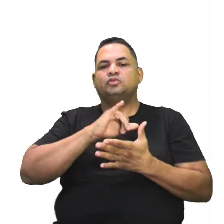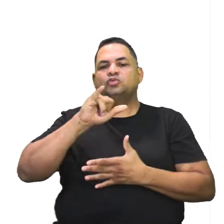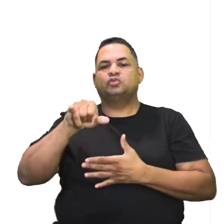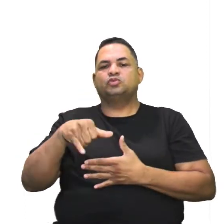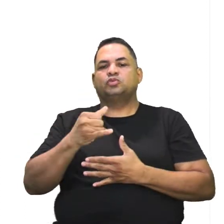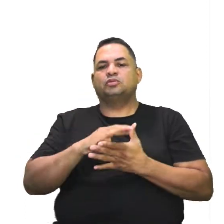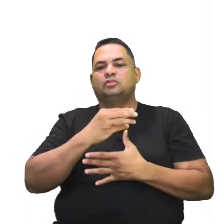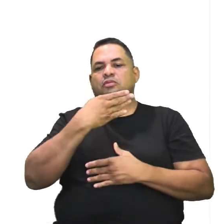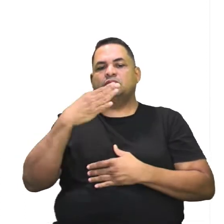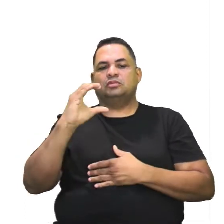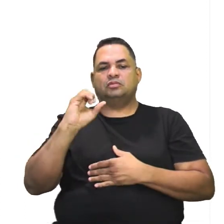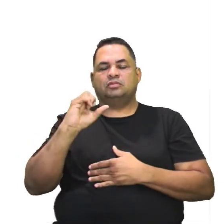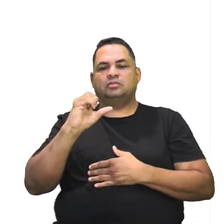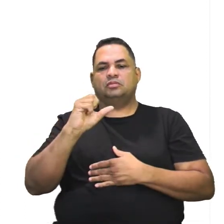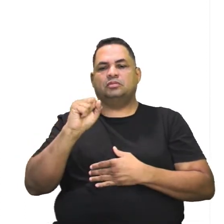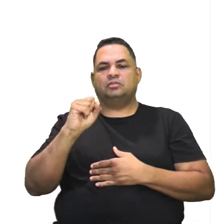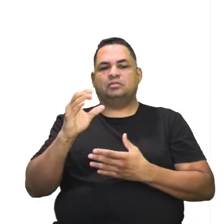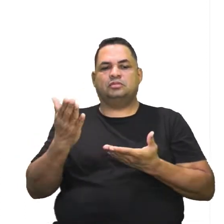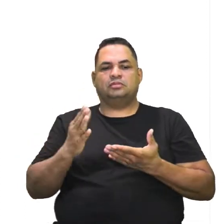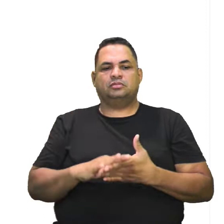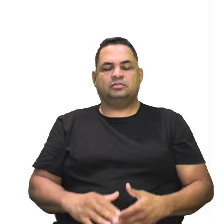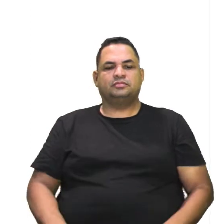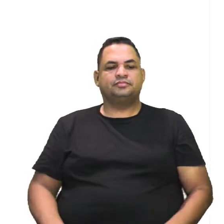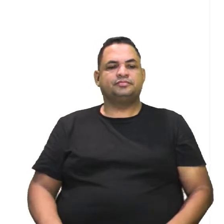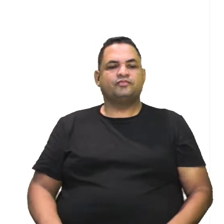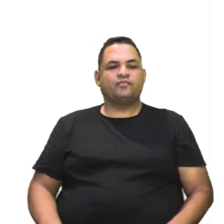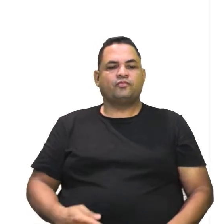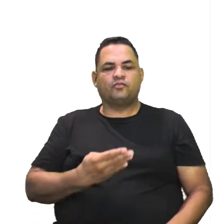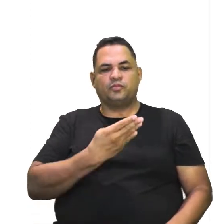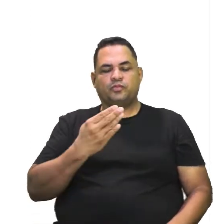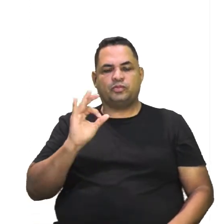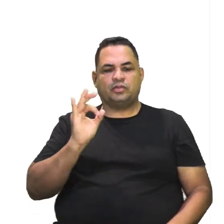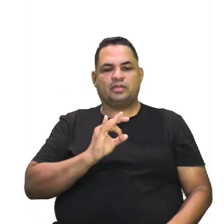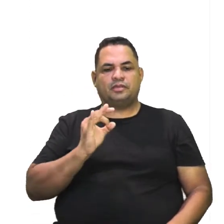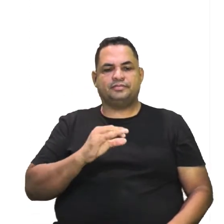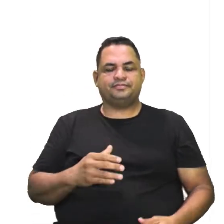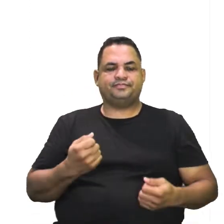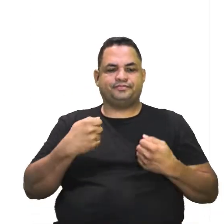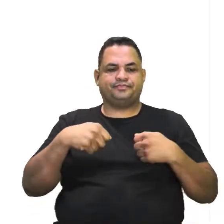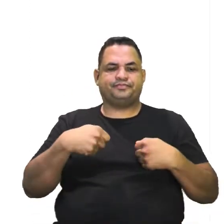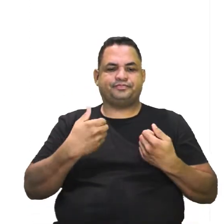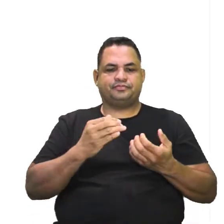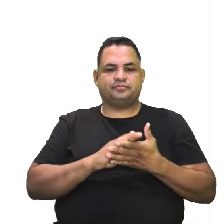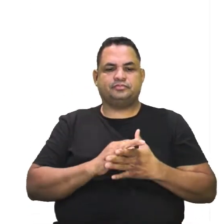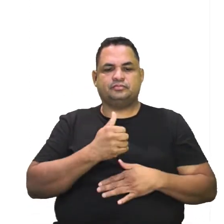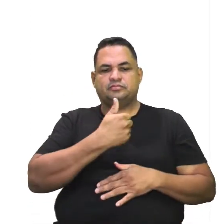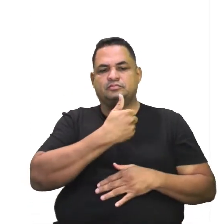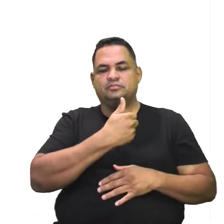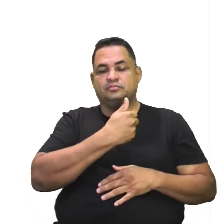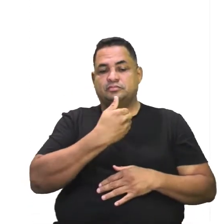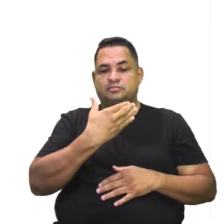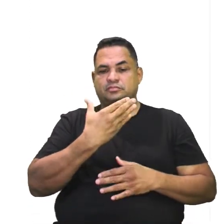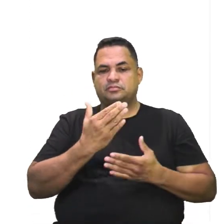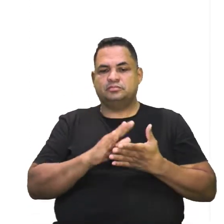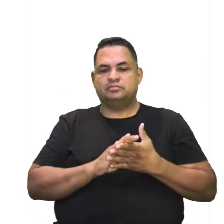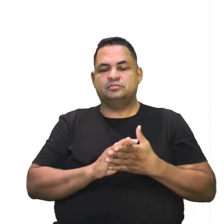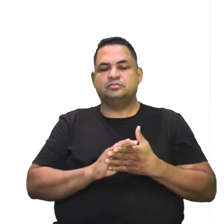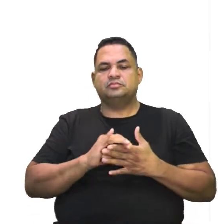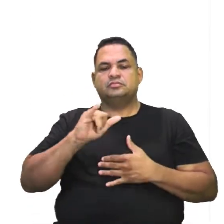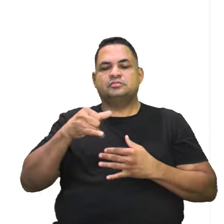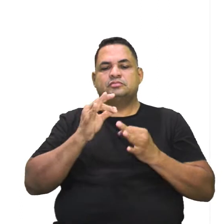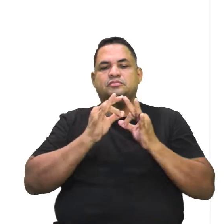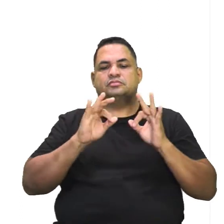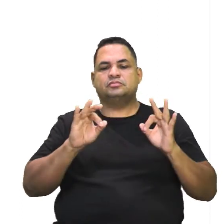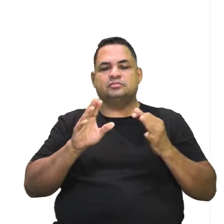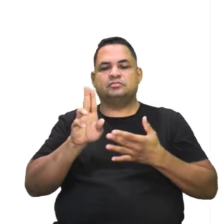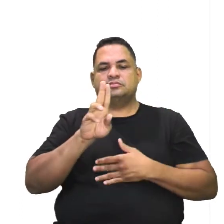O capital, 10 mil. A taxa, 40%. 40%. Pode ser 40 por 100 ou 0,40. No juro simples a